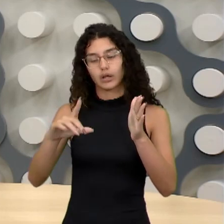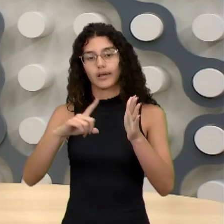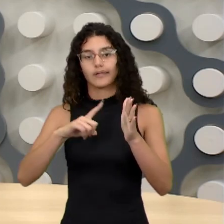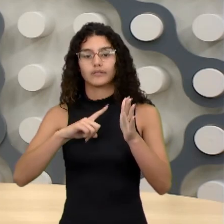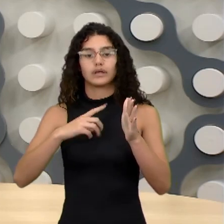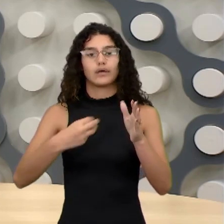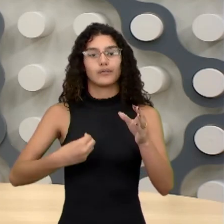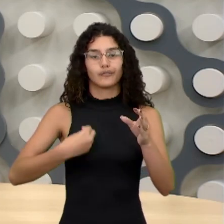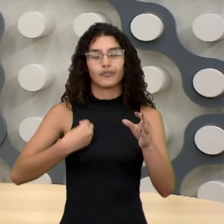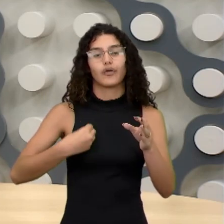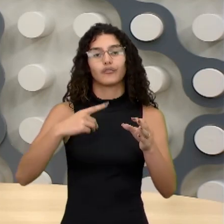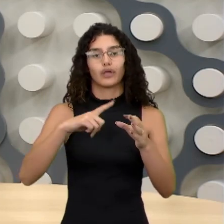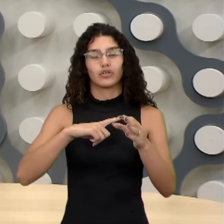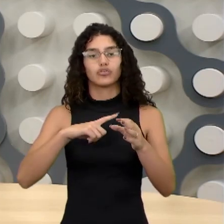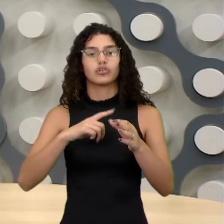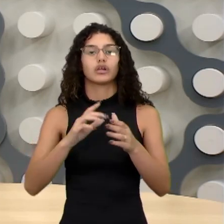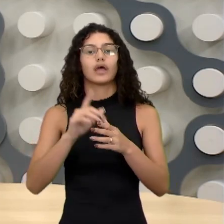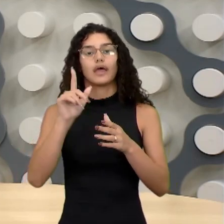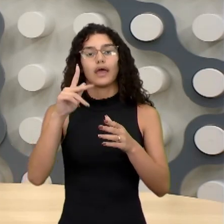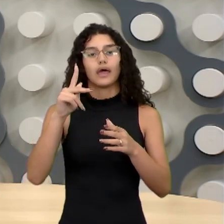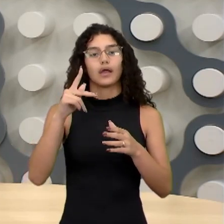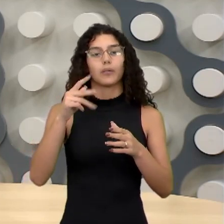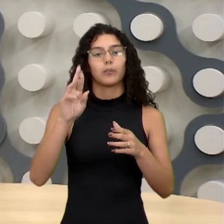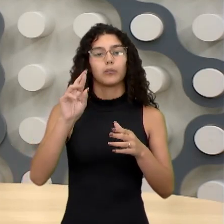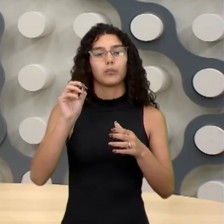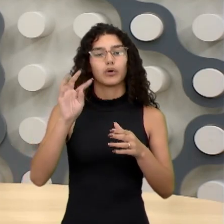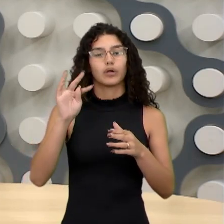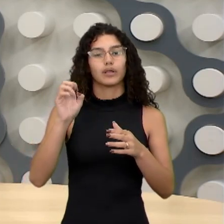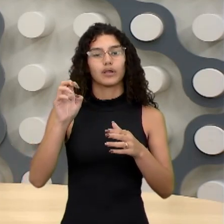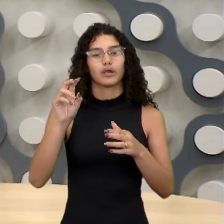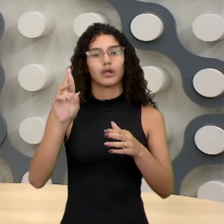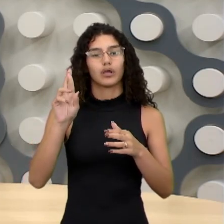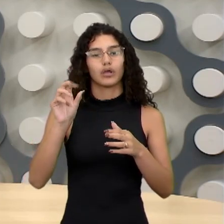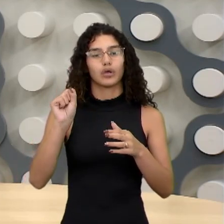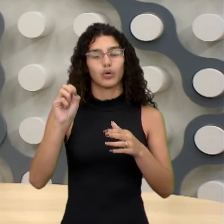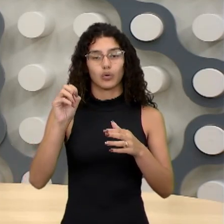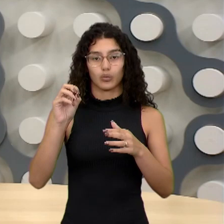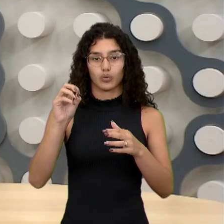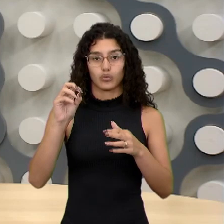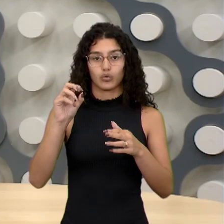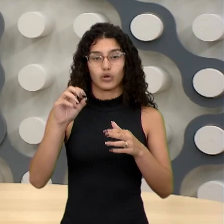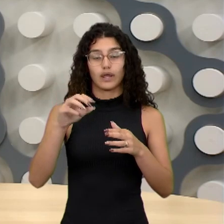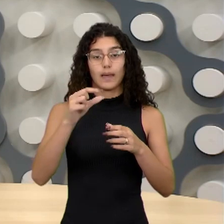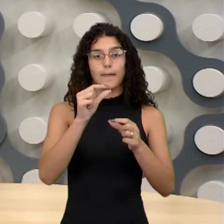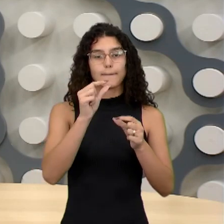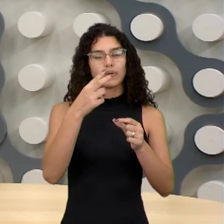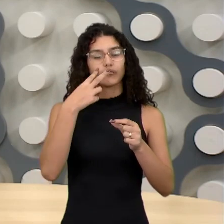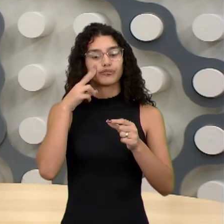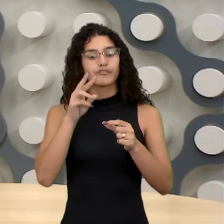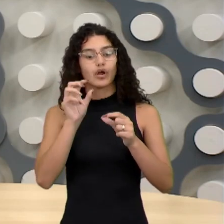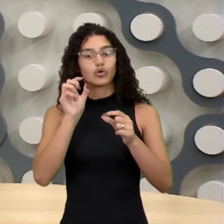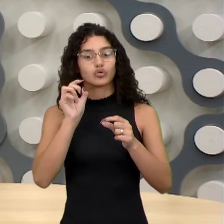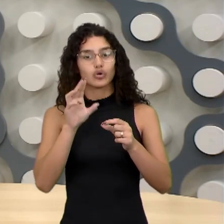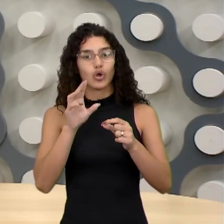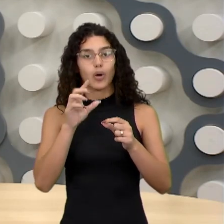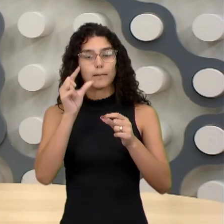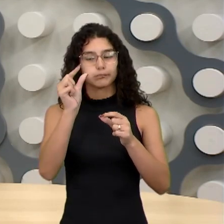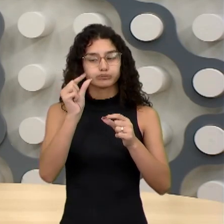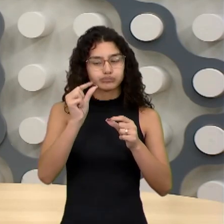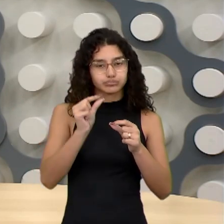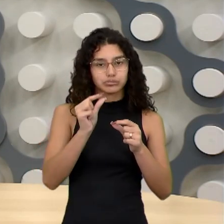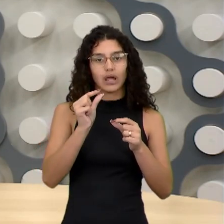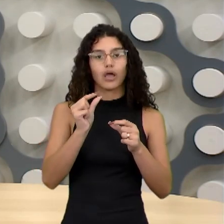seres vivos aí desse é o Proterozoico, né? Que são seres microscópicos, né? Por isso que fala